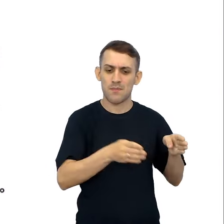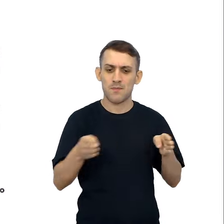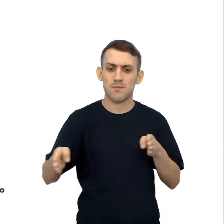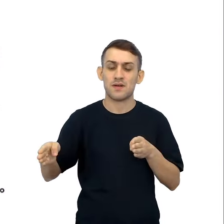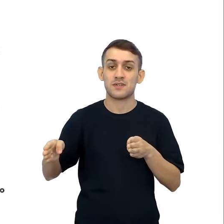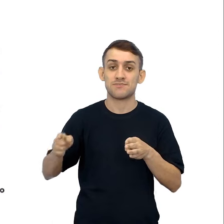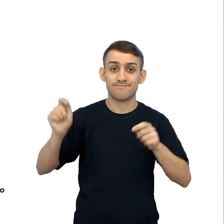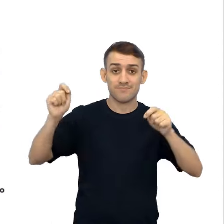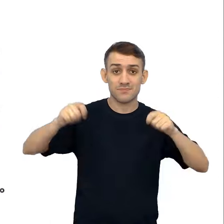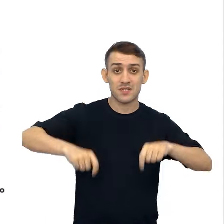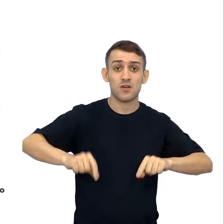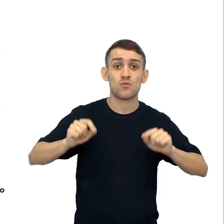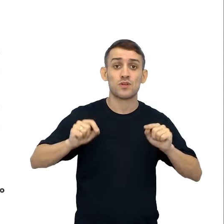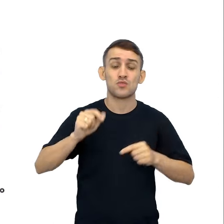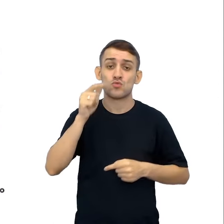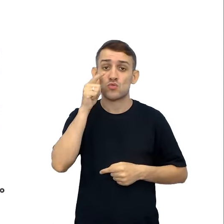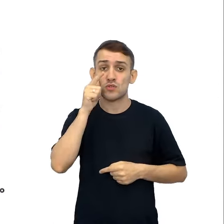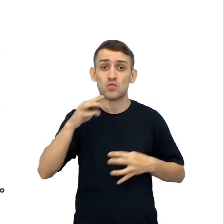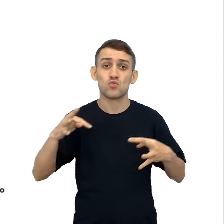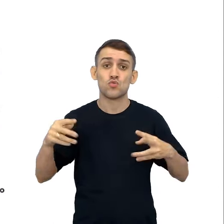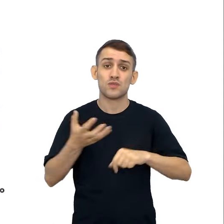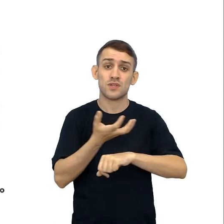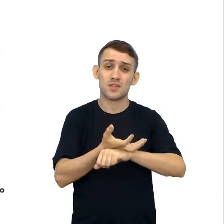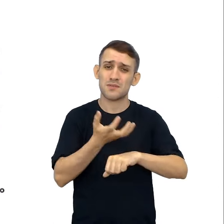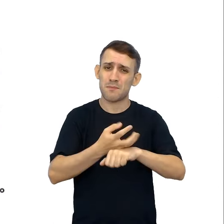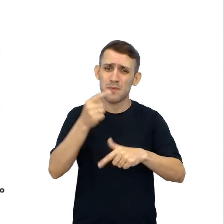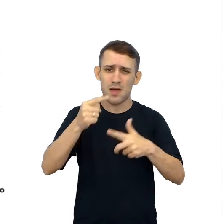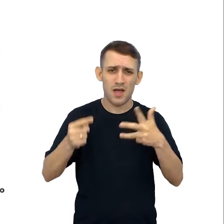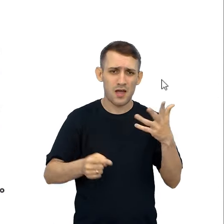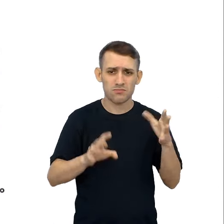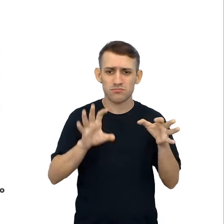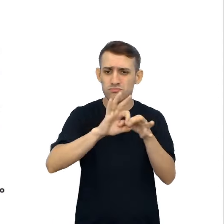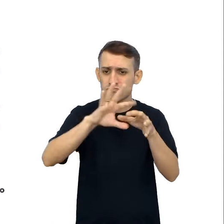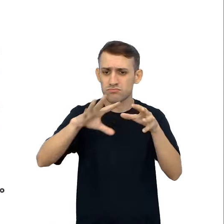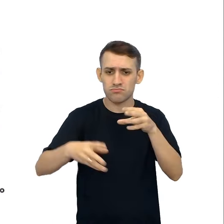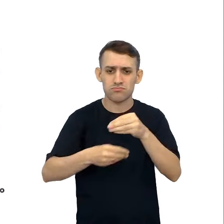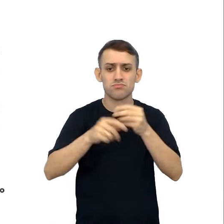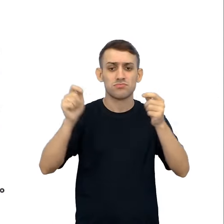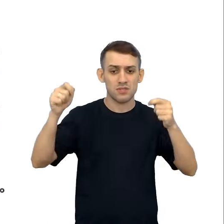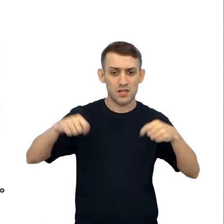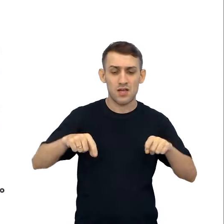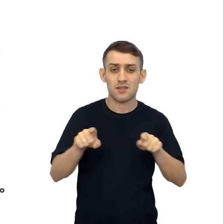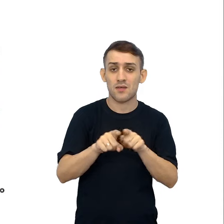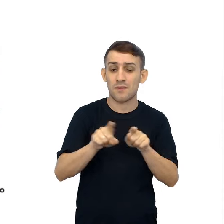a possibilidade de envolver todos os componentes de todas as áreas do conhecimento,